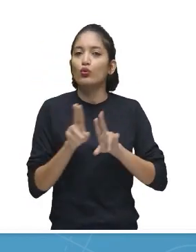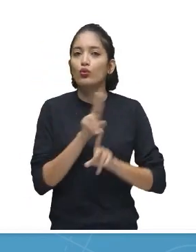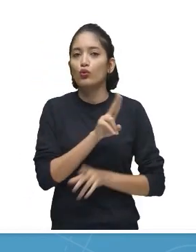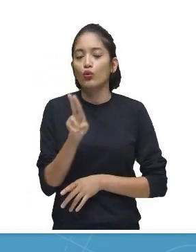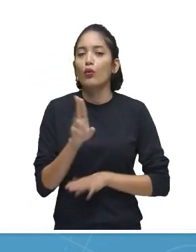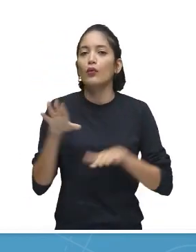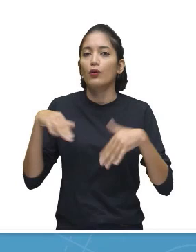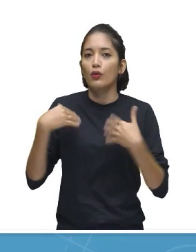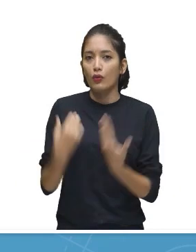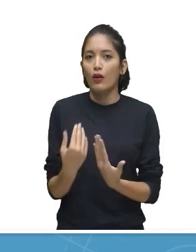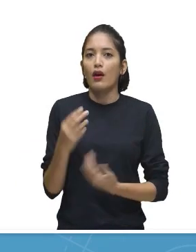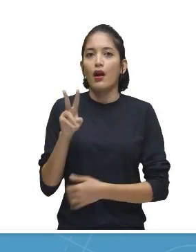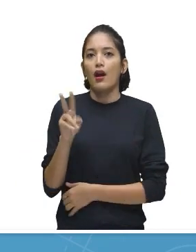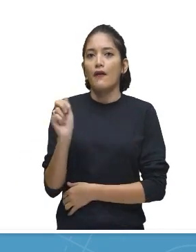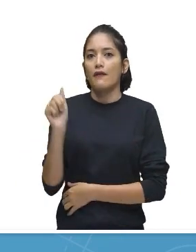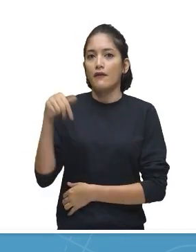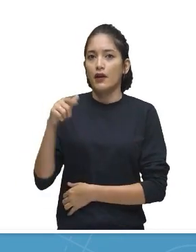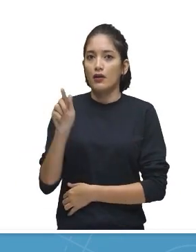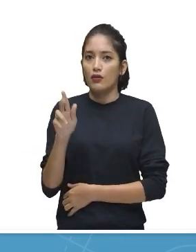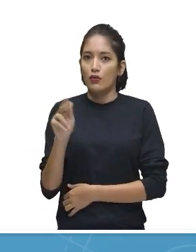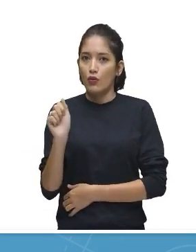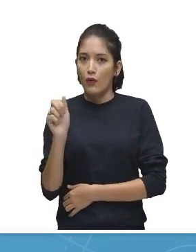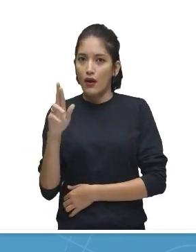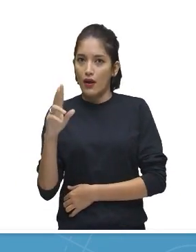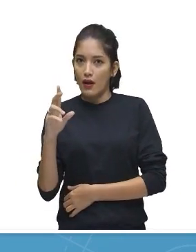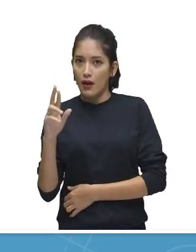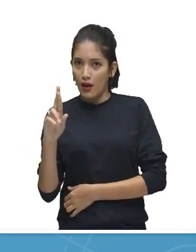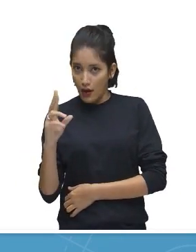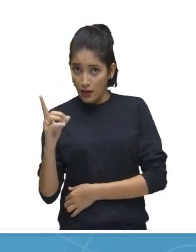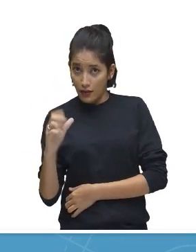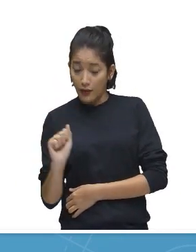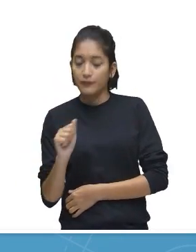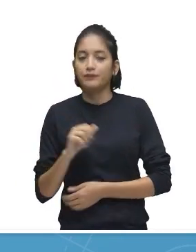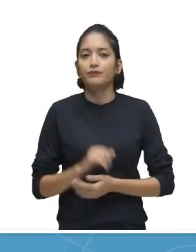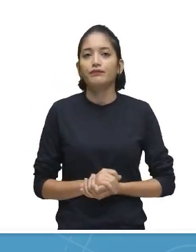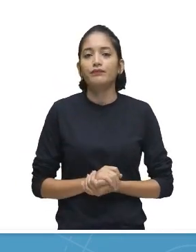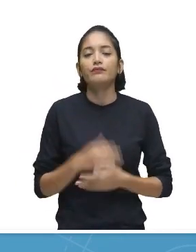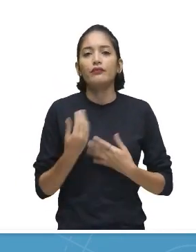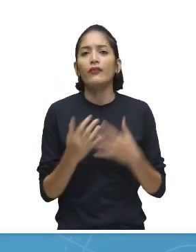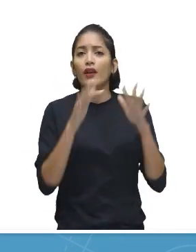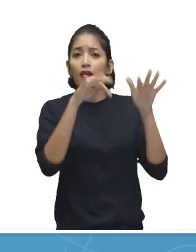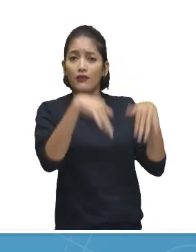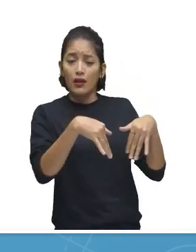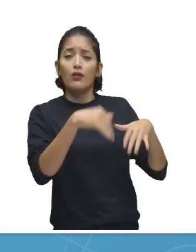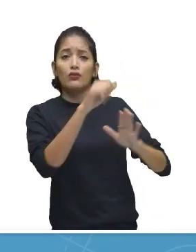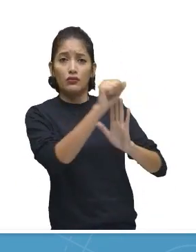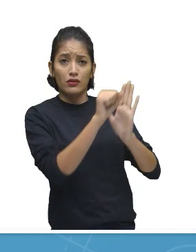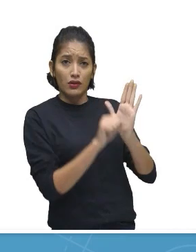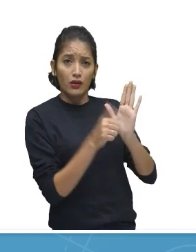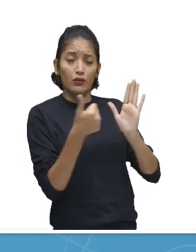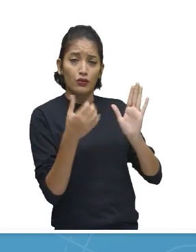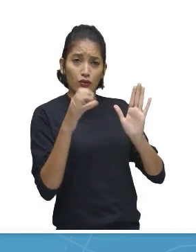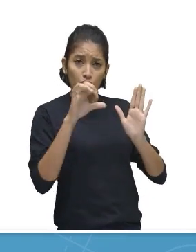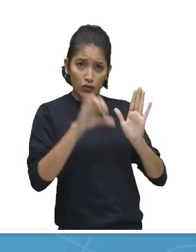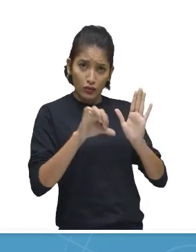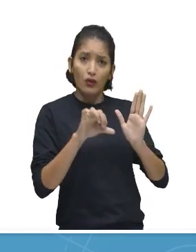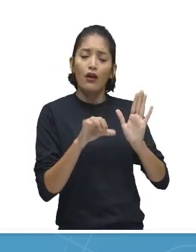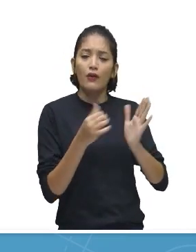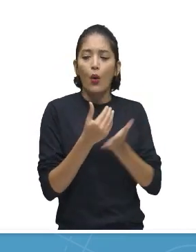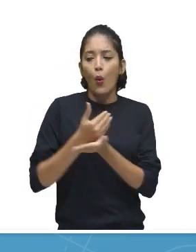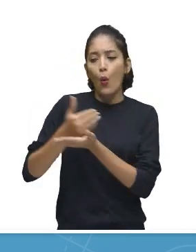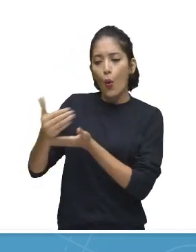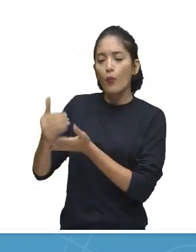movimentos de vanguarda. Então, no final do século XIX e início do século XX,